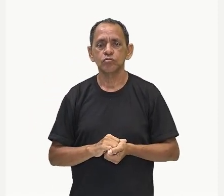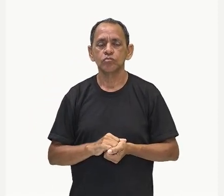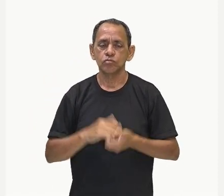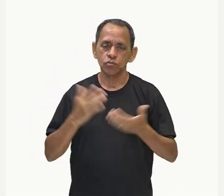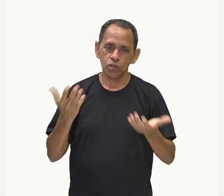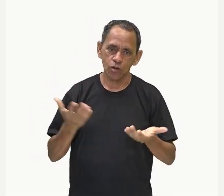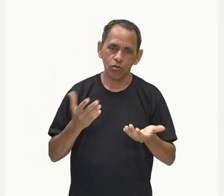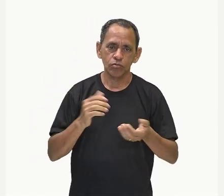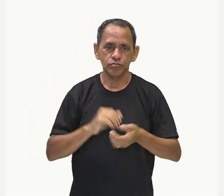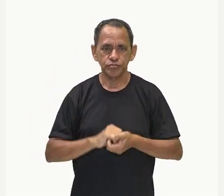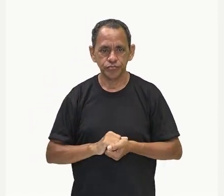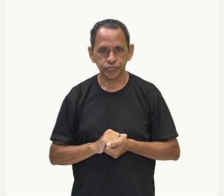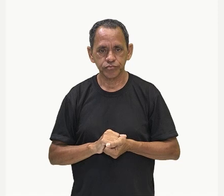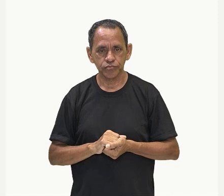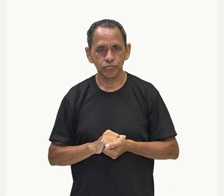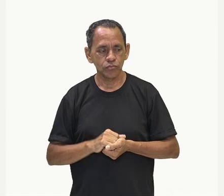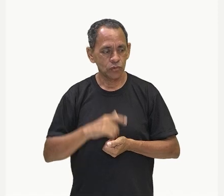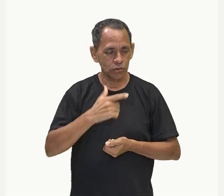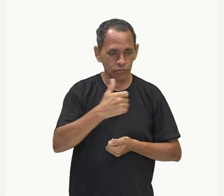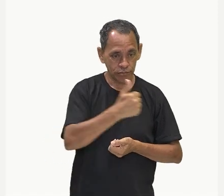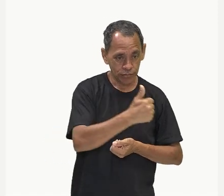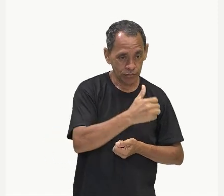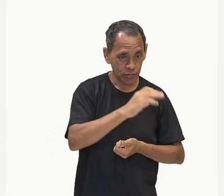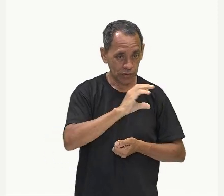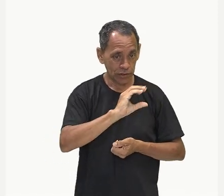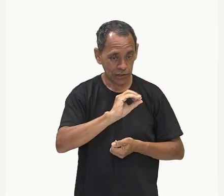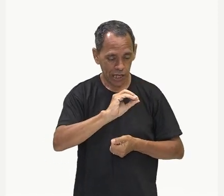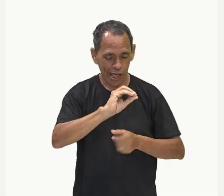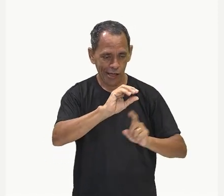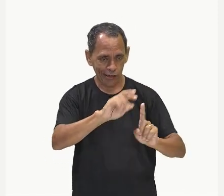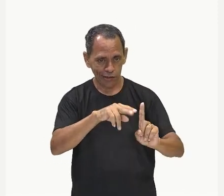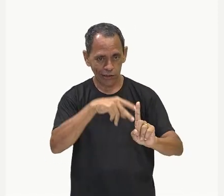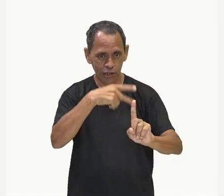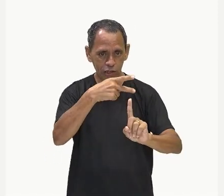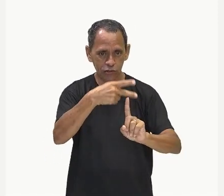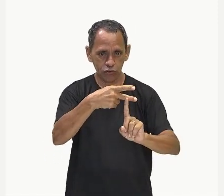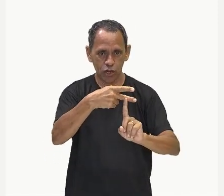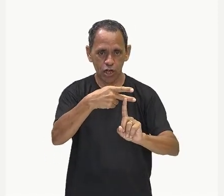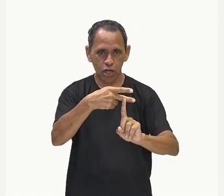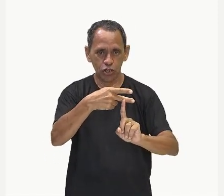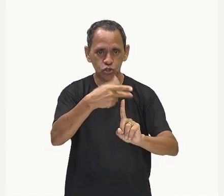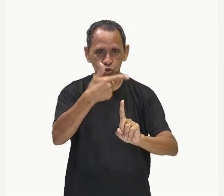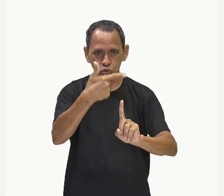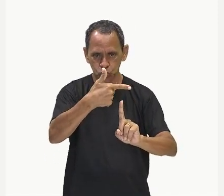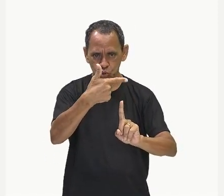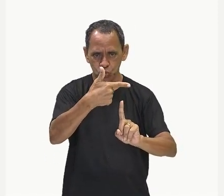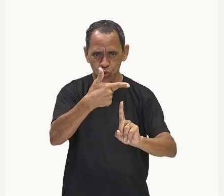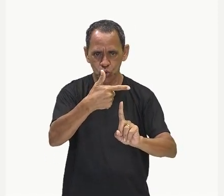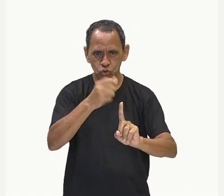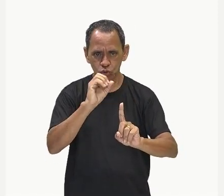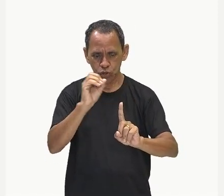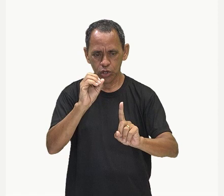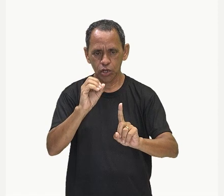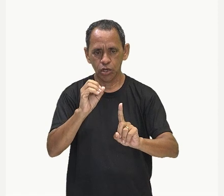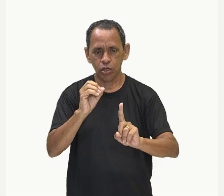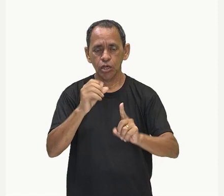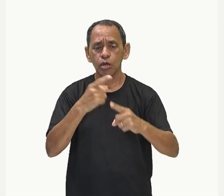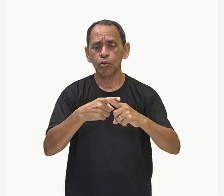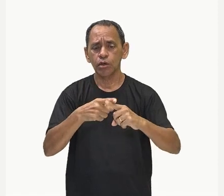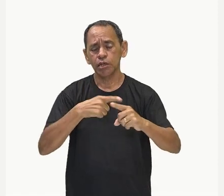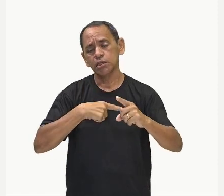10, tá? E ele terá o ao quadrado. Tudo bem? Porque ele possui 2 zeros.